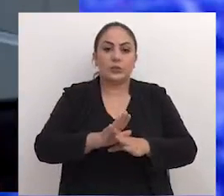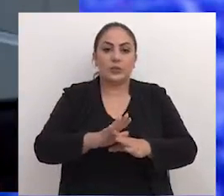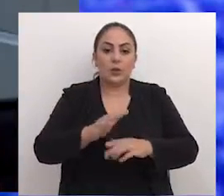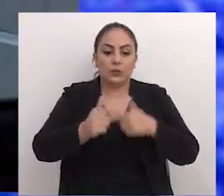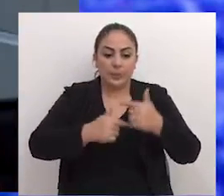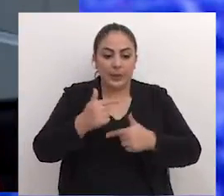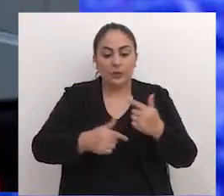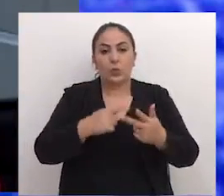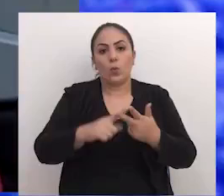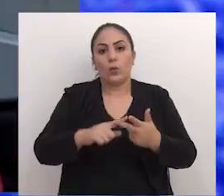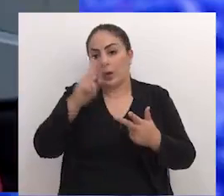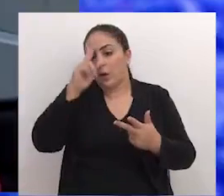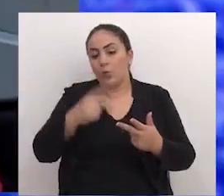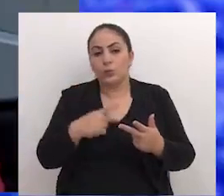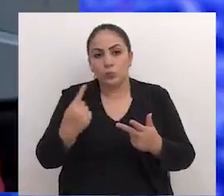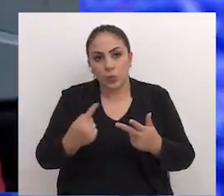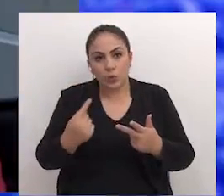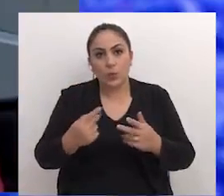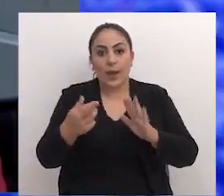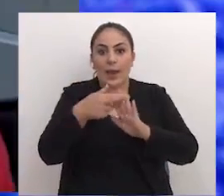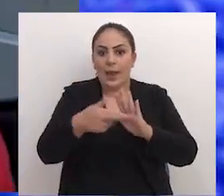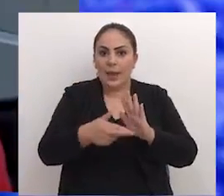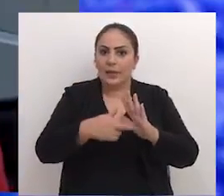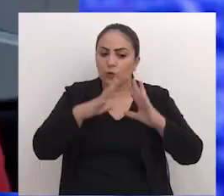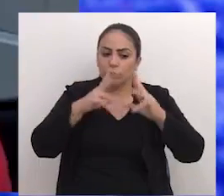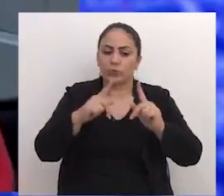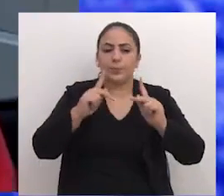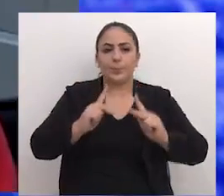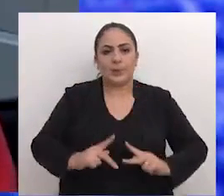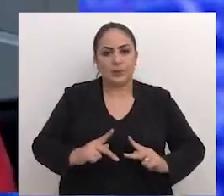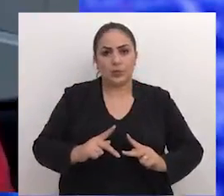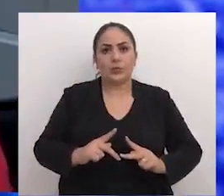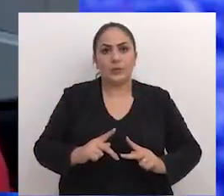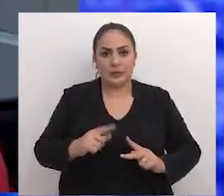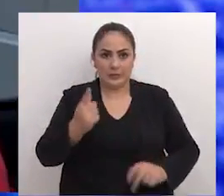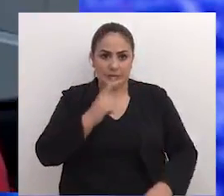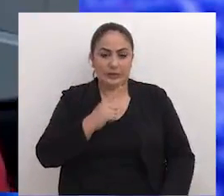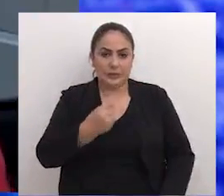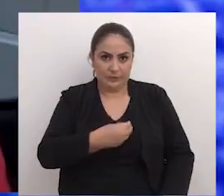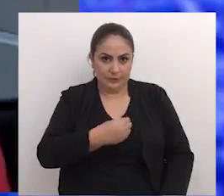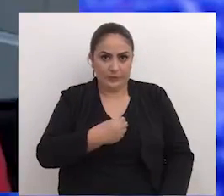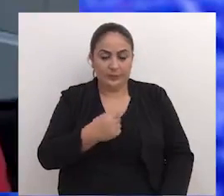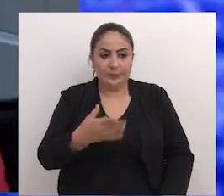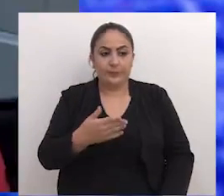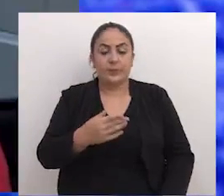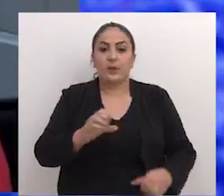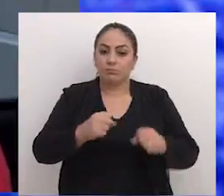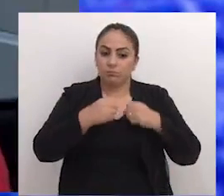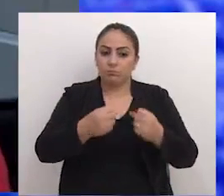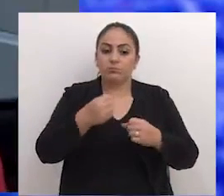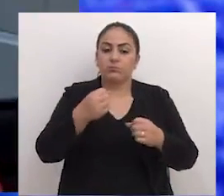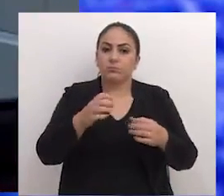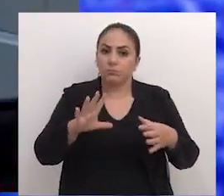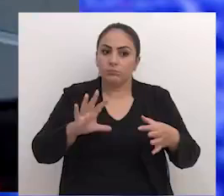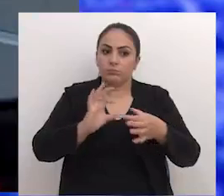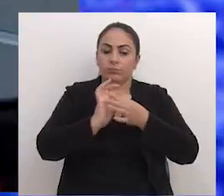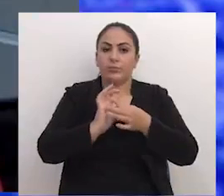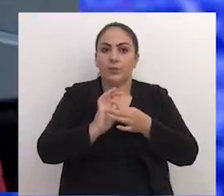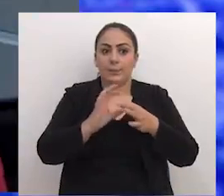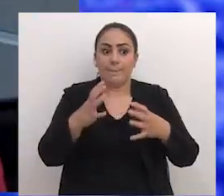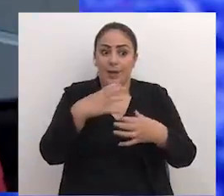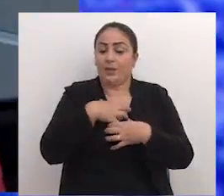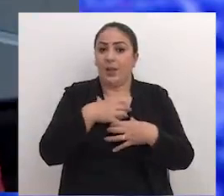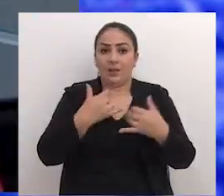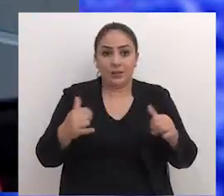autônomo. Então, via de regra, todas essas pessoas assistidas, elas são fortemente impactadas,